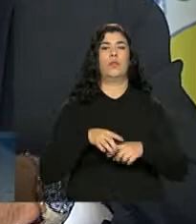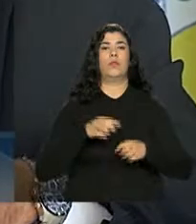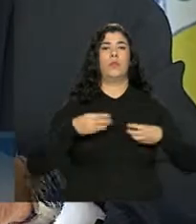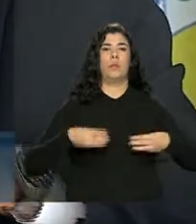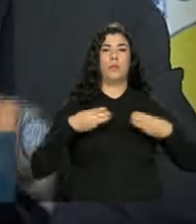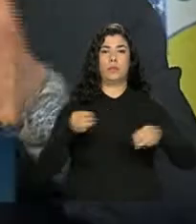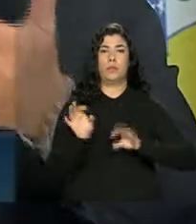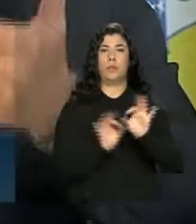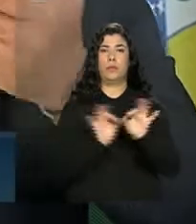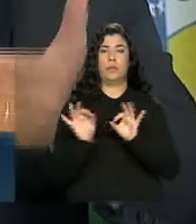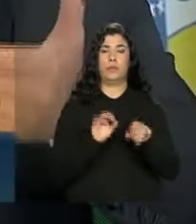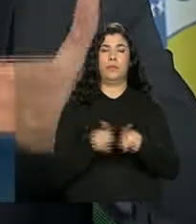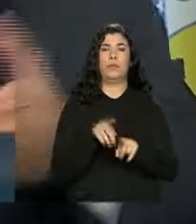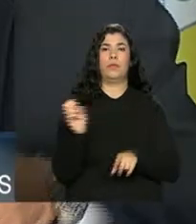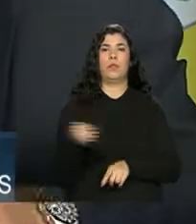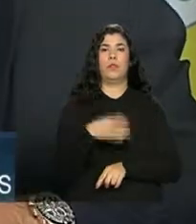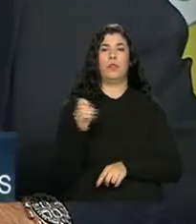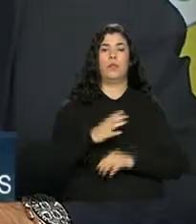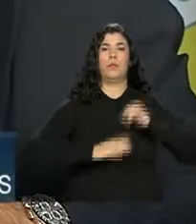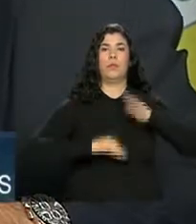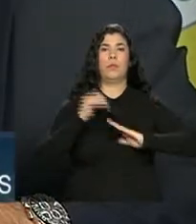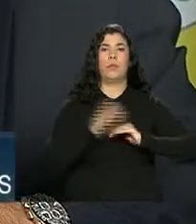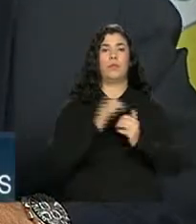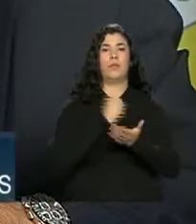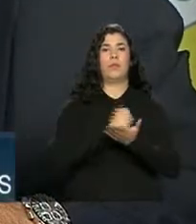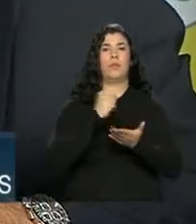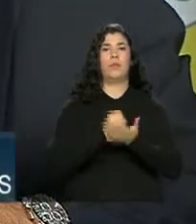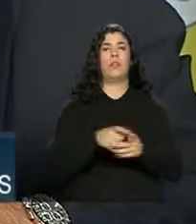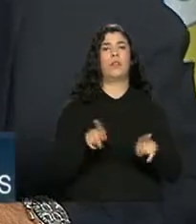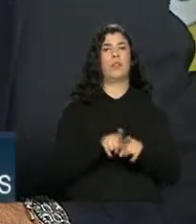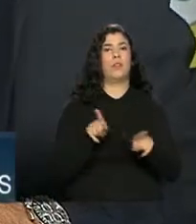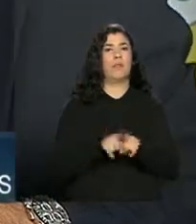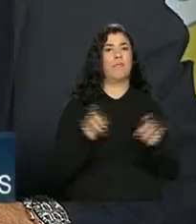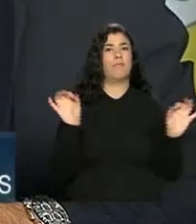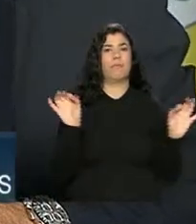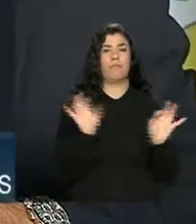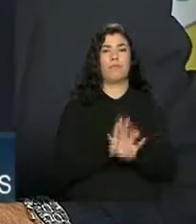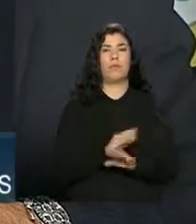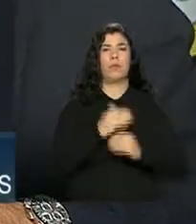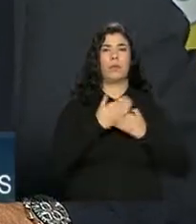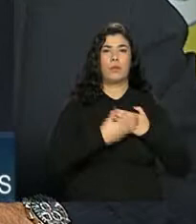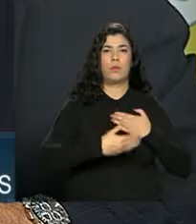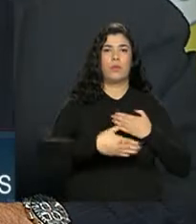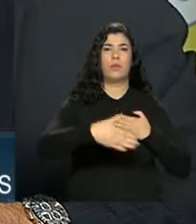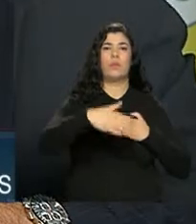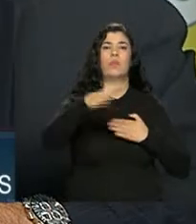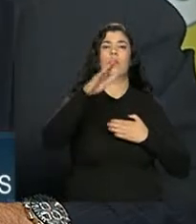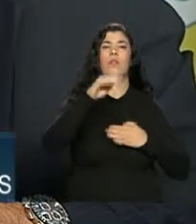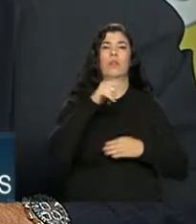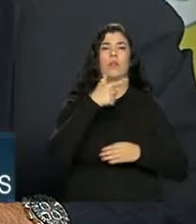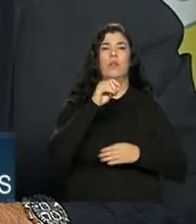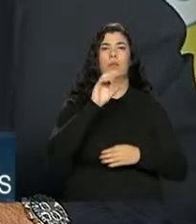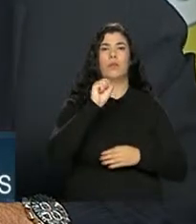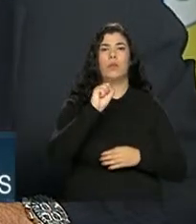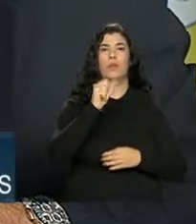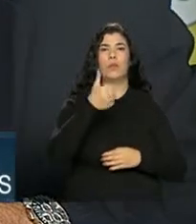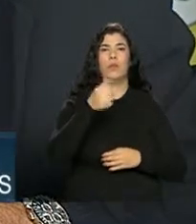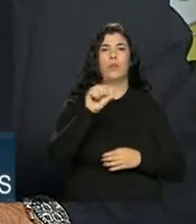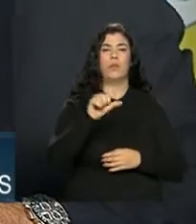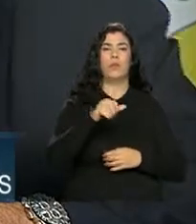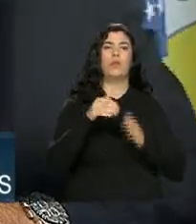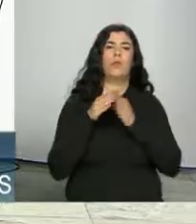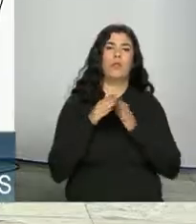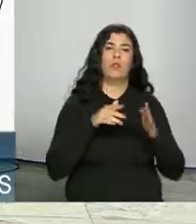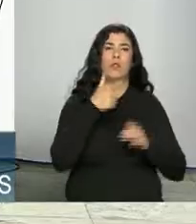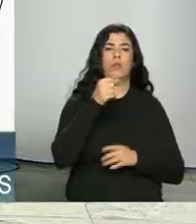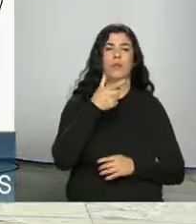também de novas obras a serem contratadas que aí ficaram pronta o tio usando de 2018 2019